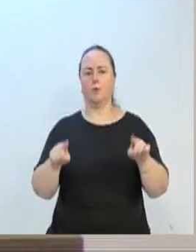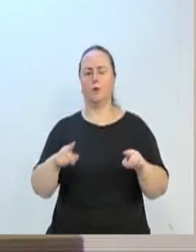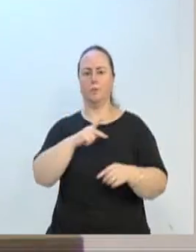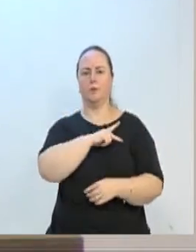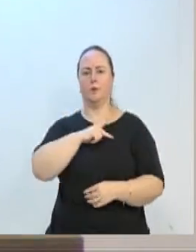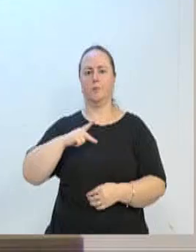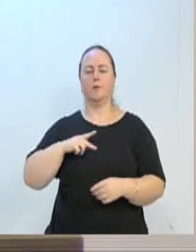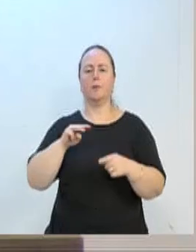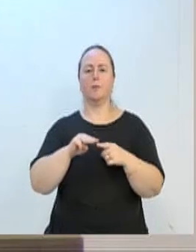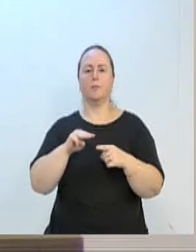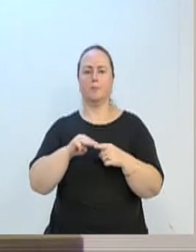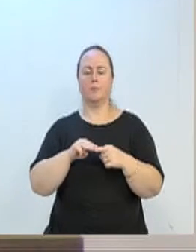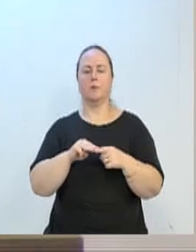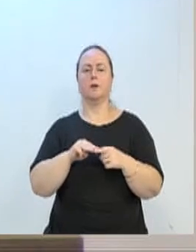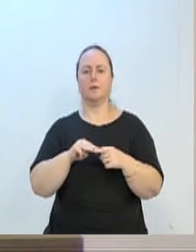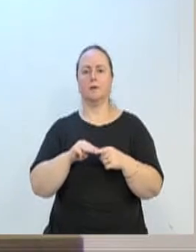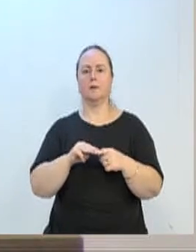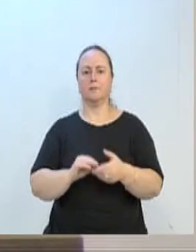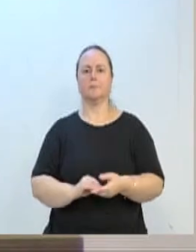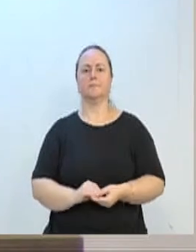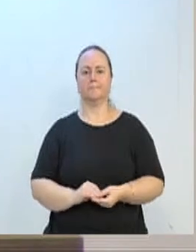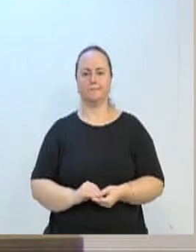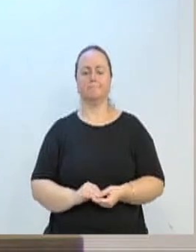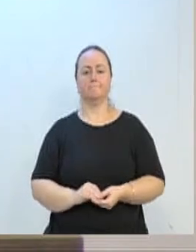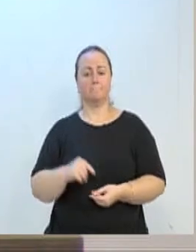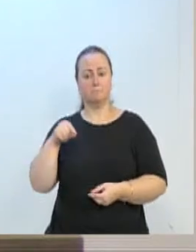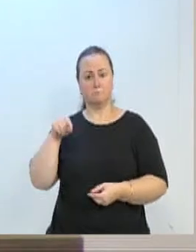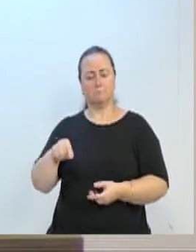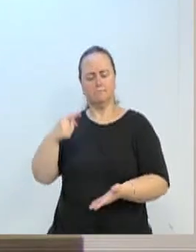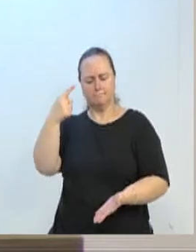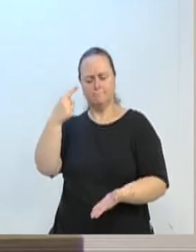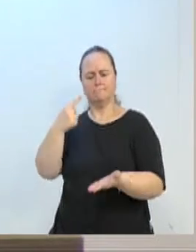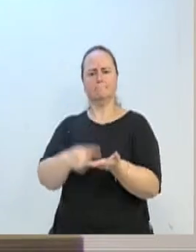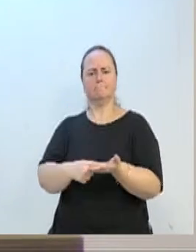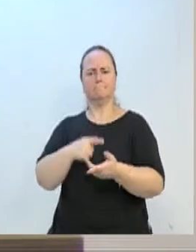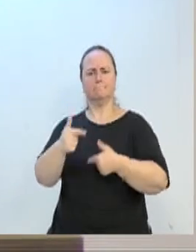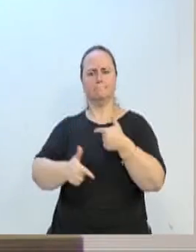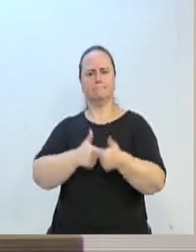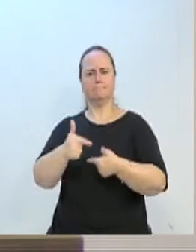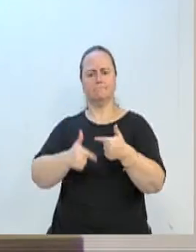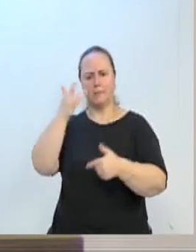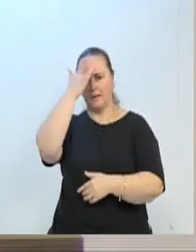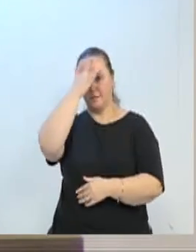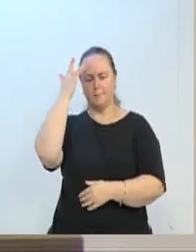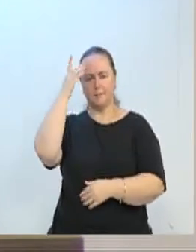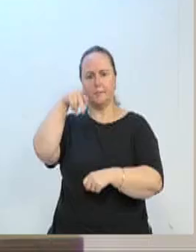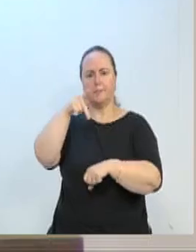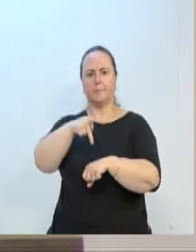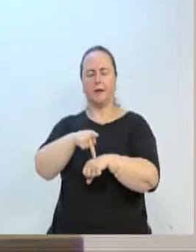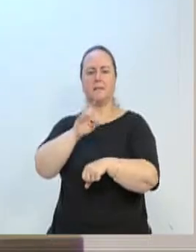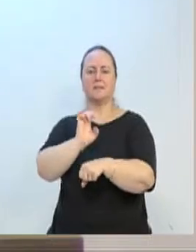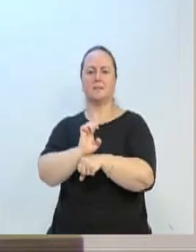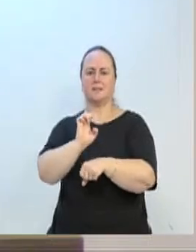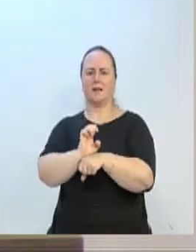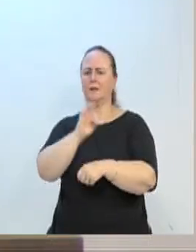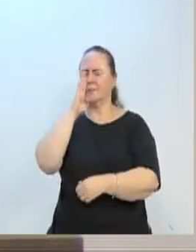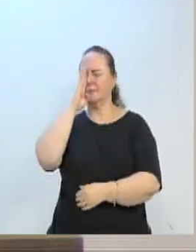município. Aqui tem lado, aqui tem compromisso, e aqui é compromisso com os trabalhadores e as trabalhadoras do nosso país, do nosso estado e principalmente da nossa cidade. Obrigado.